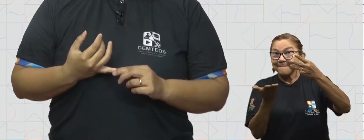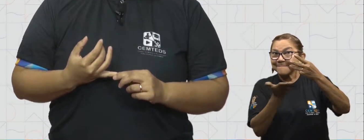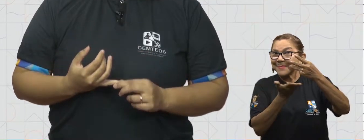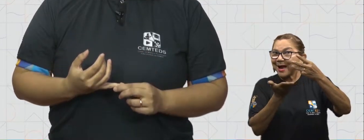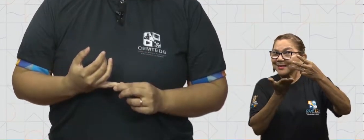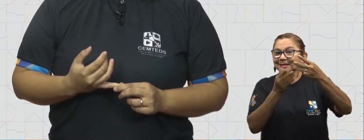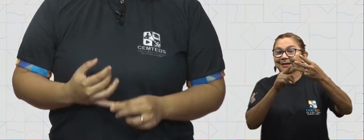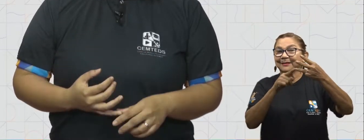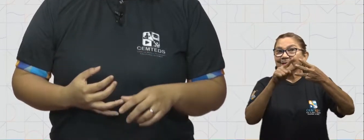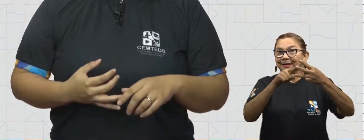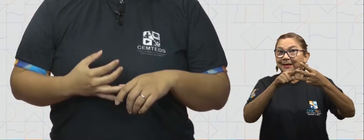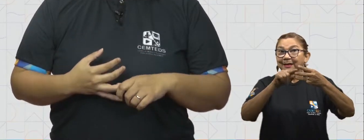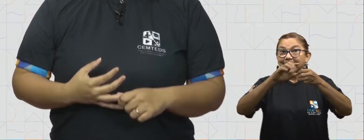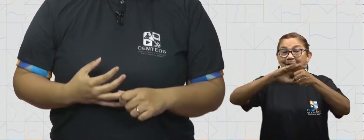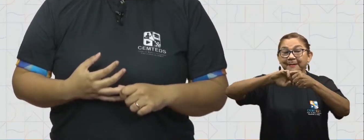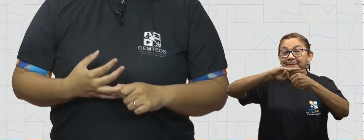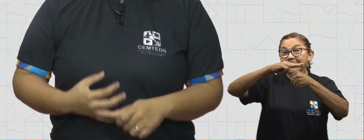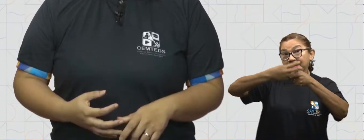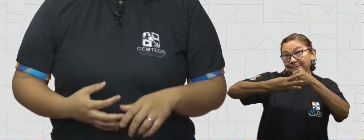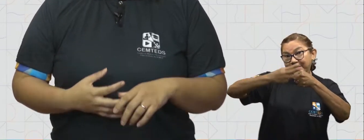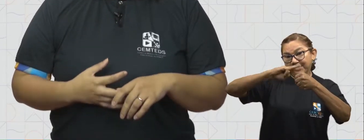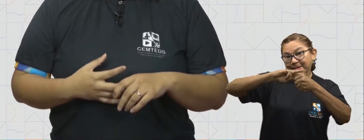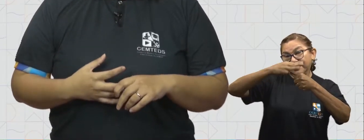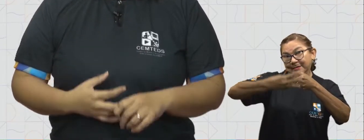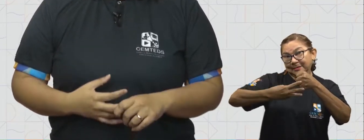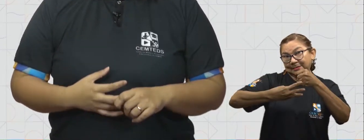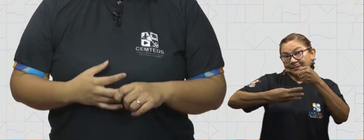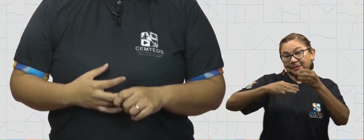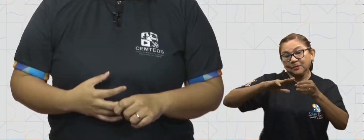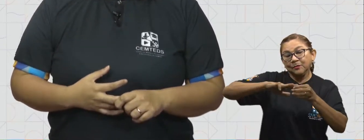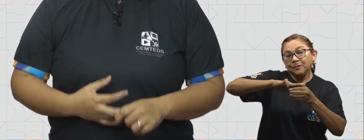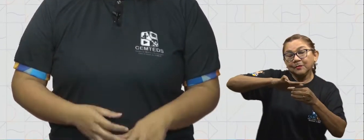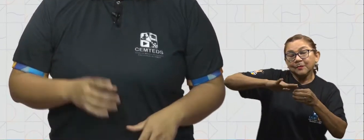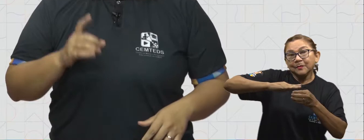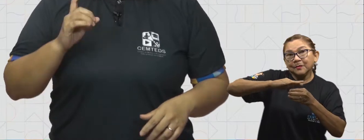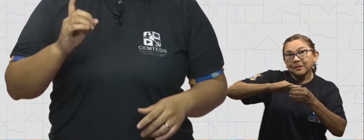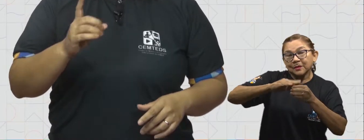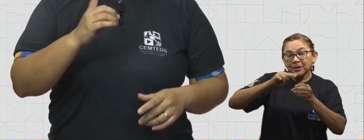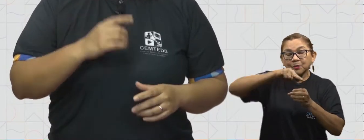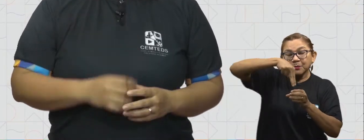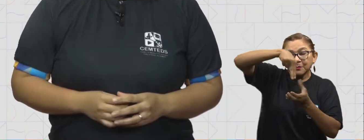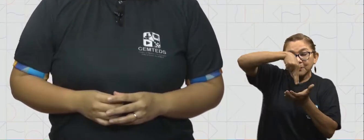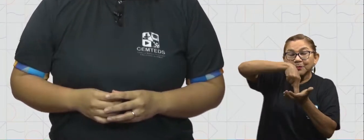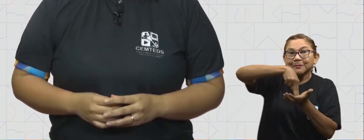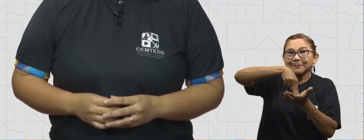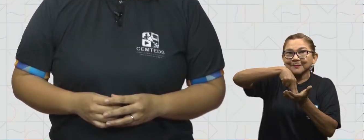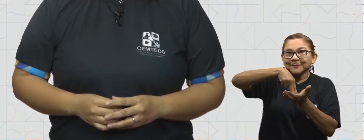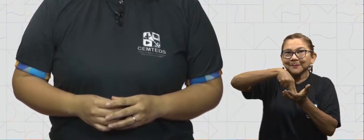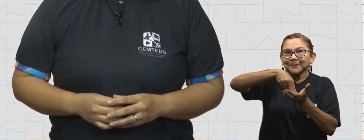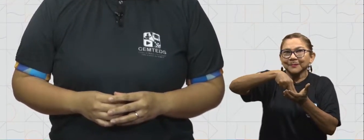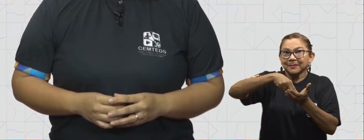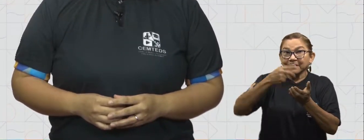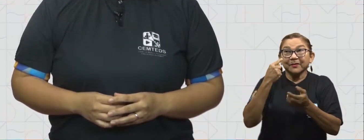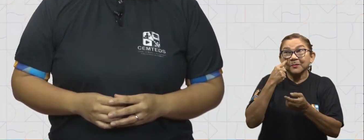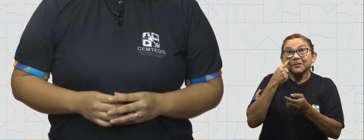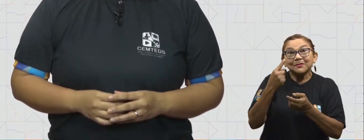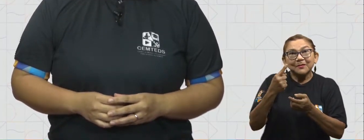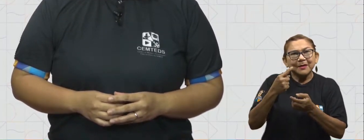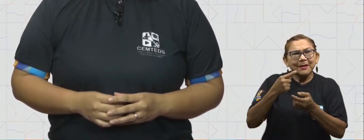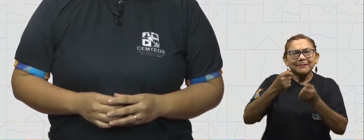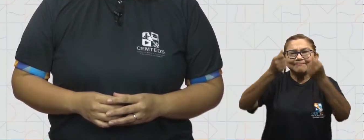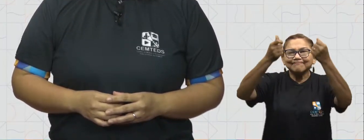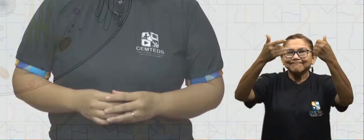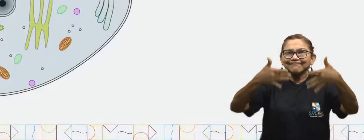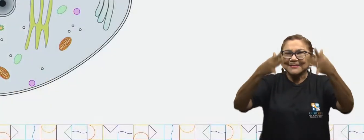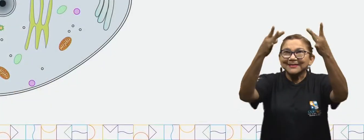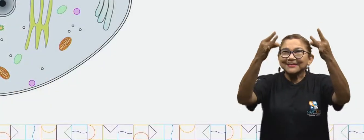membrana plasmática, o citoplasma e o núcleo definido. Vamos ver com mais detalhes cada parte